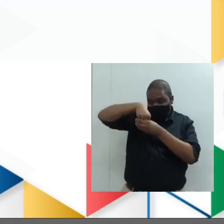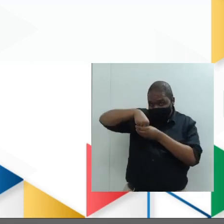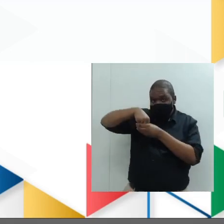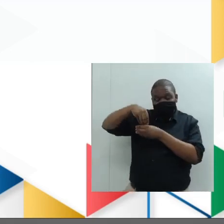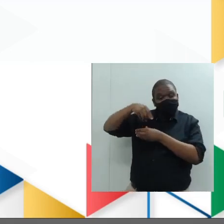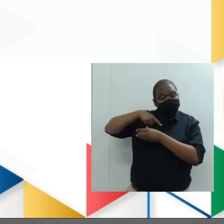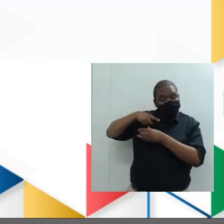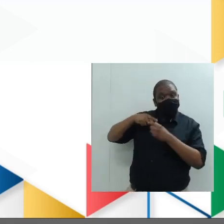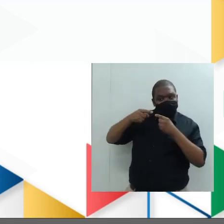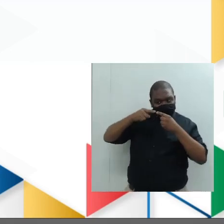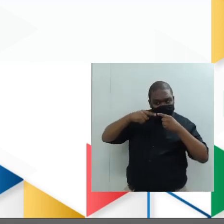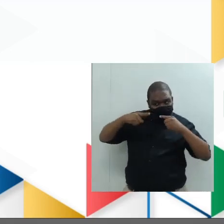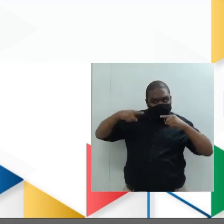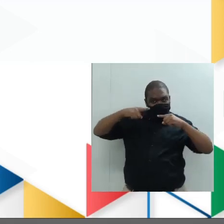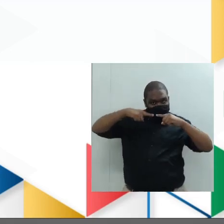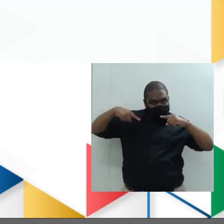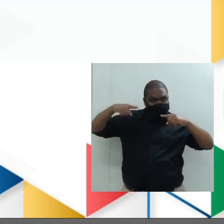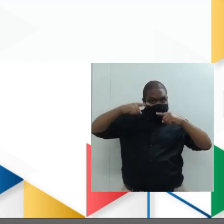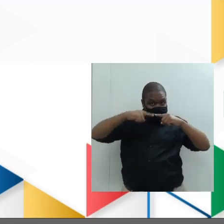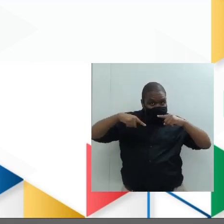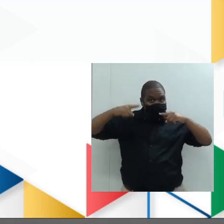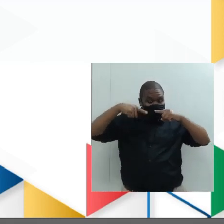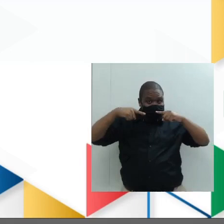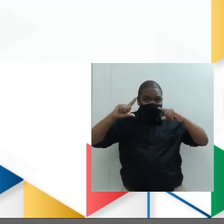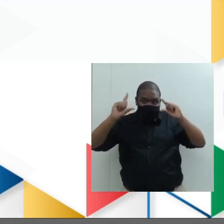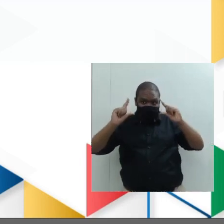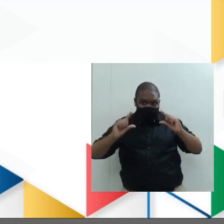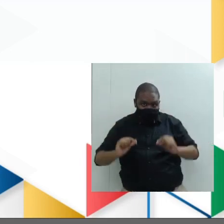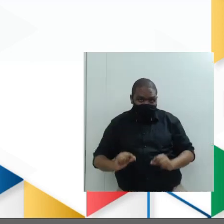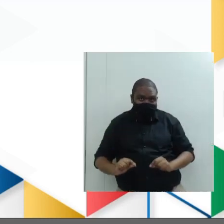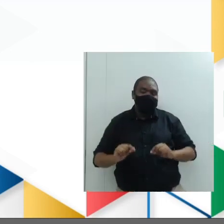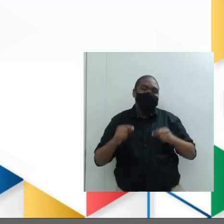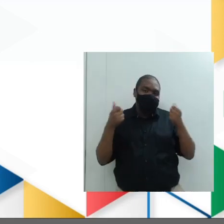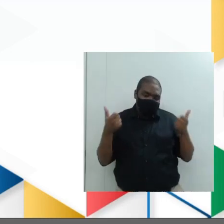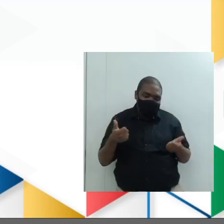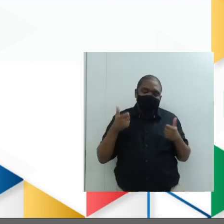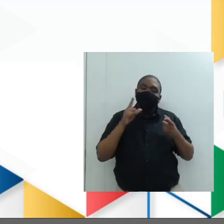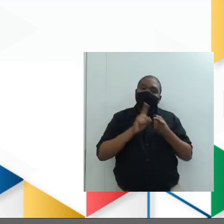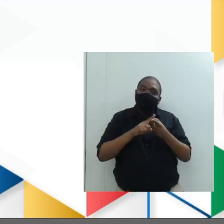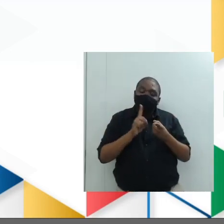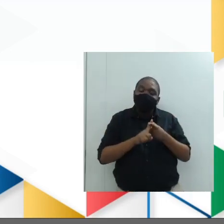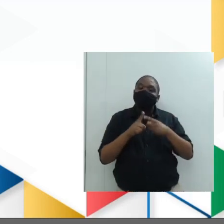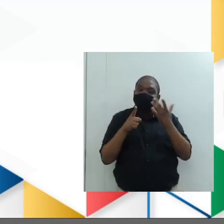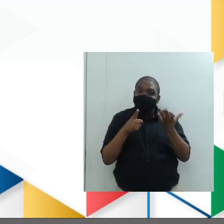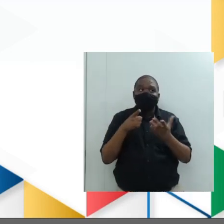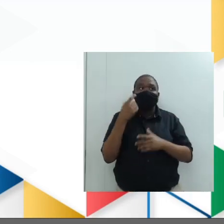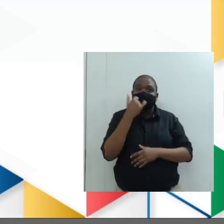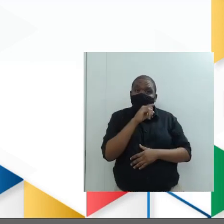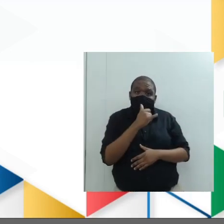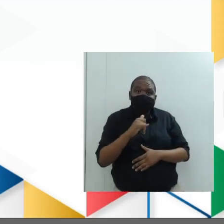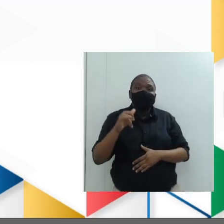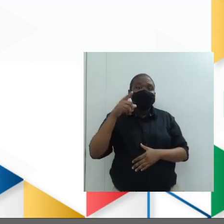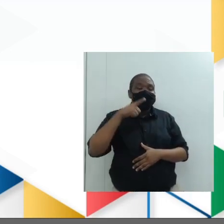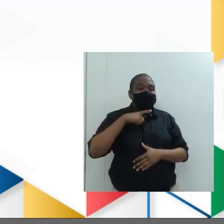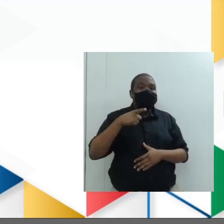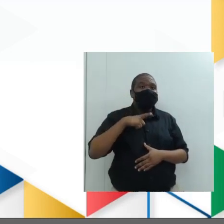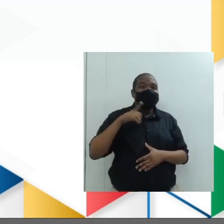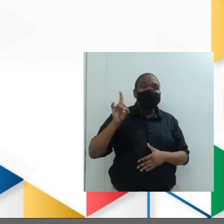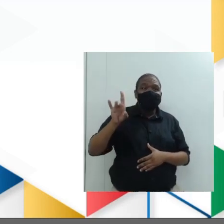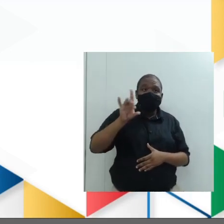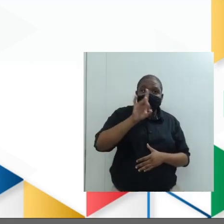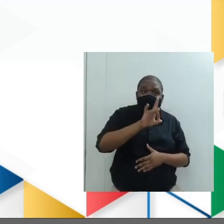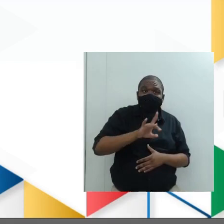circuito até que essa pilha descarregue por completo. Parte dessa energia de cada um